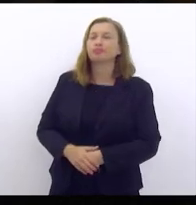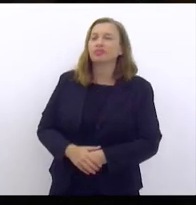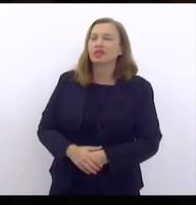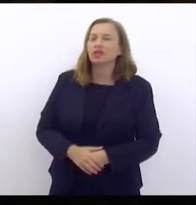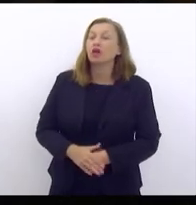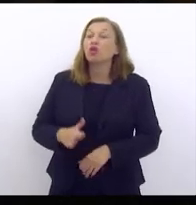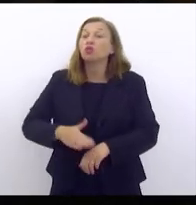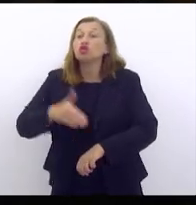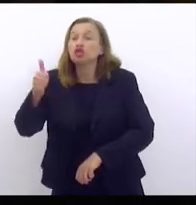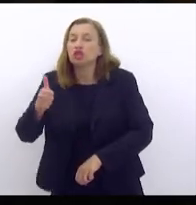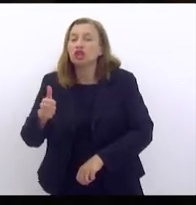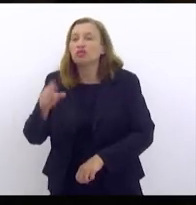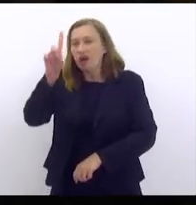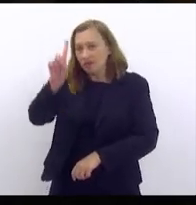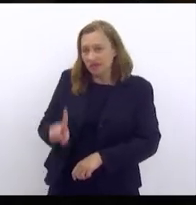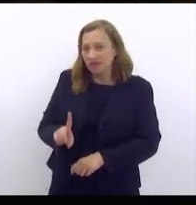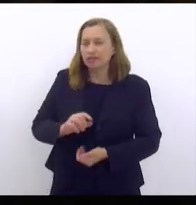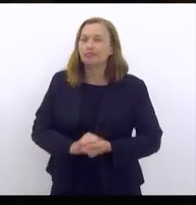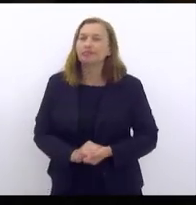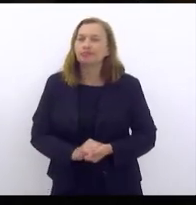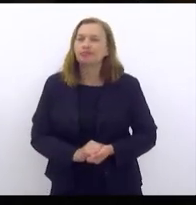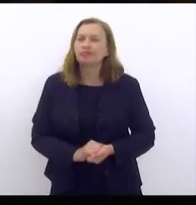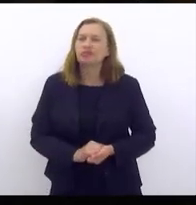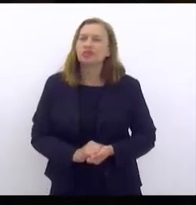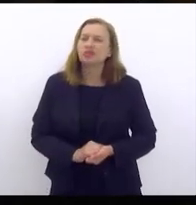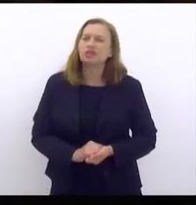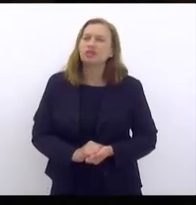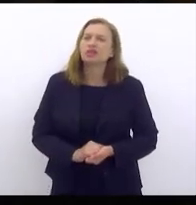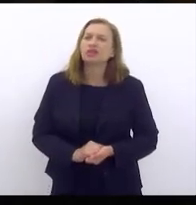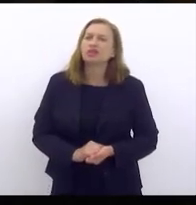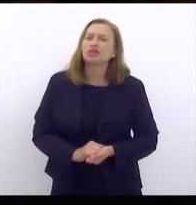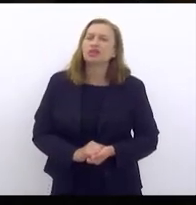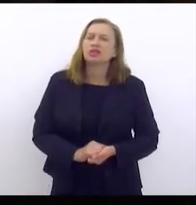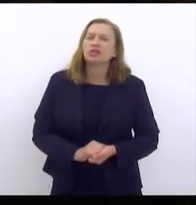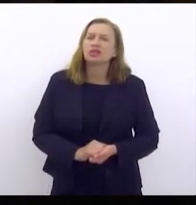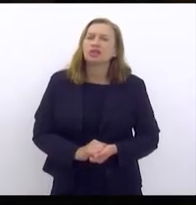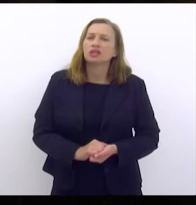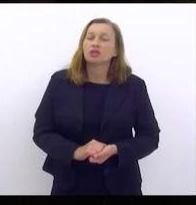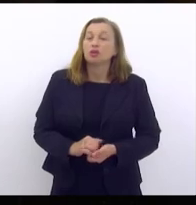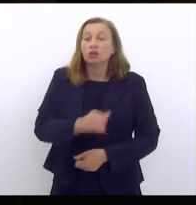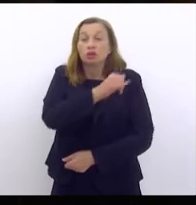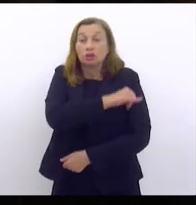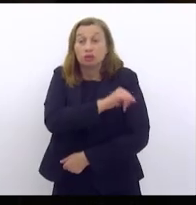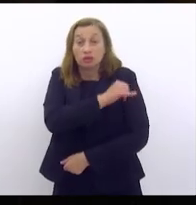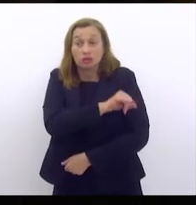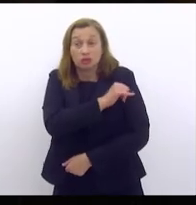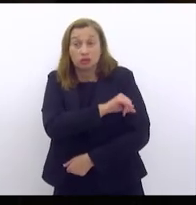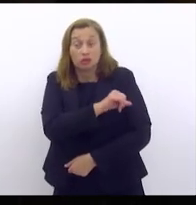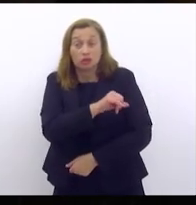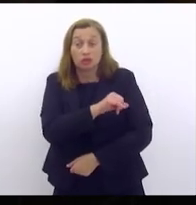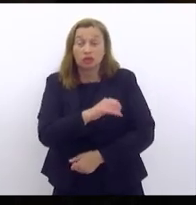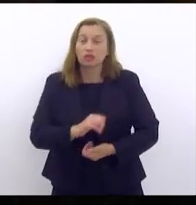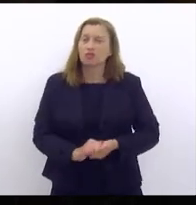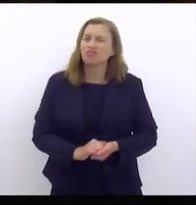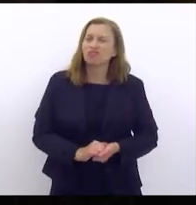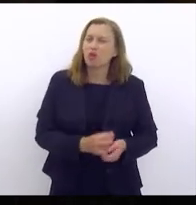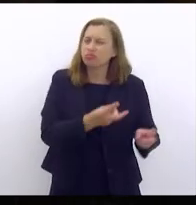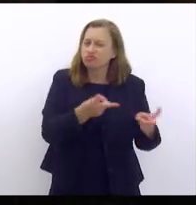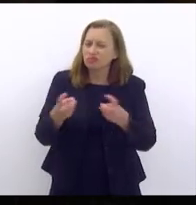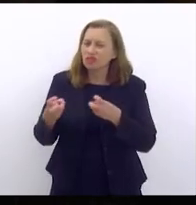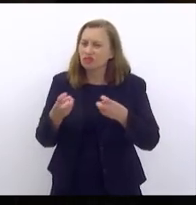é o direito à vida. E aí, nesse sentido, o Rio de Janeiro reflete uma